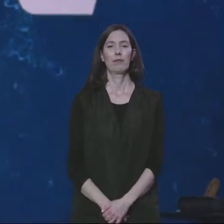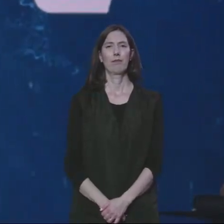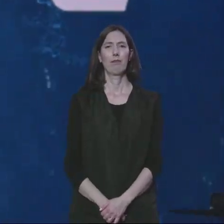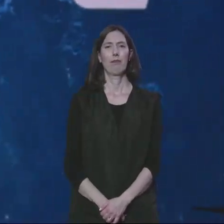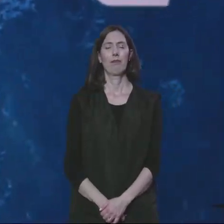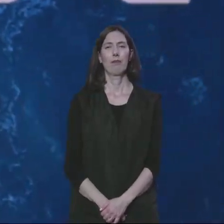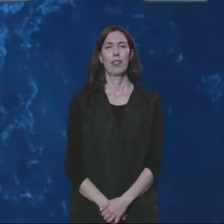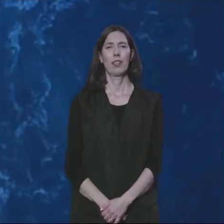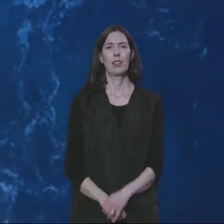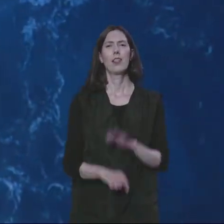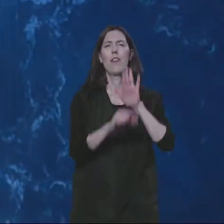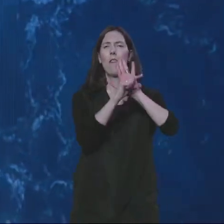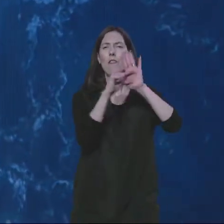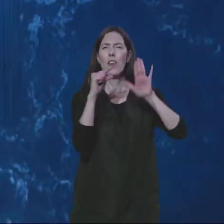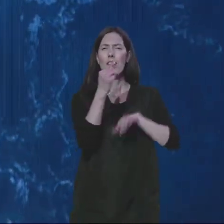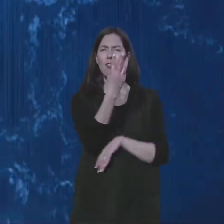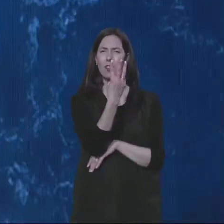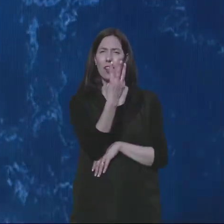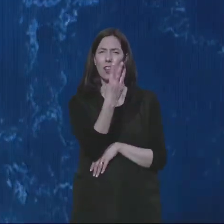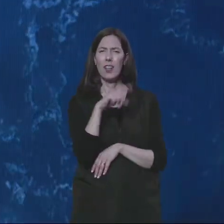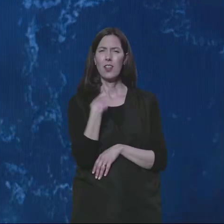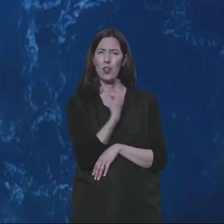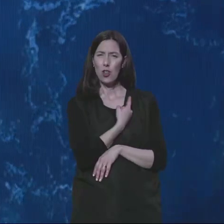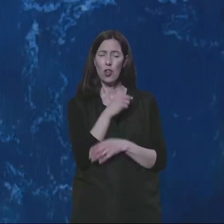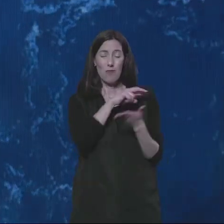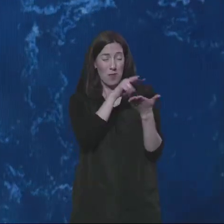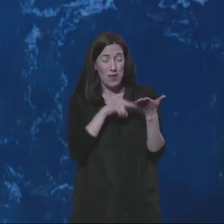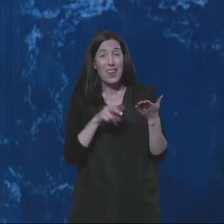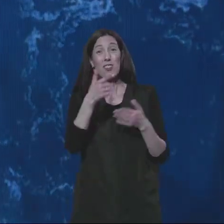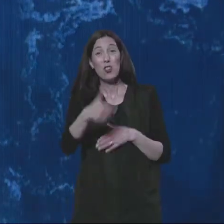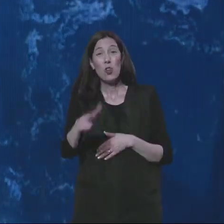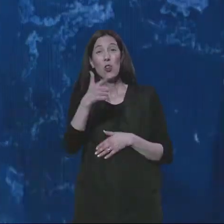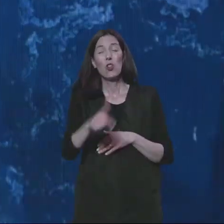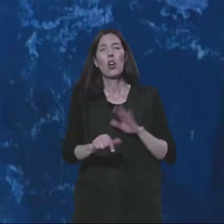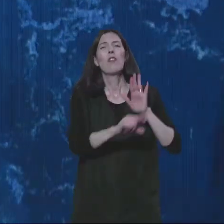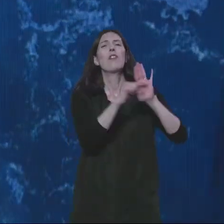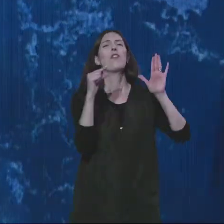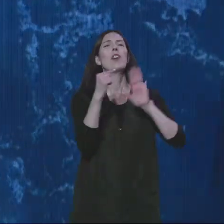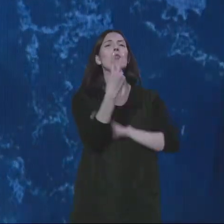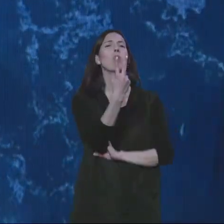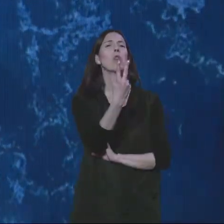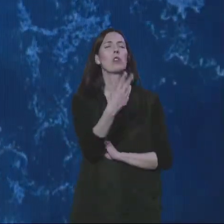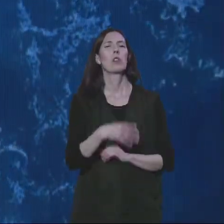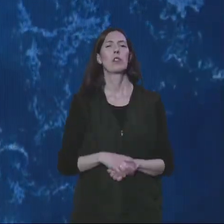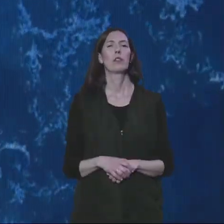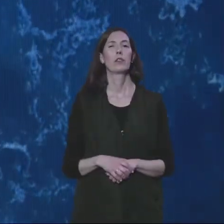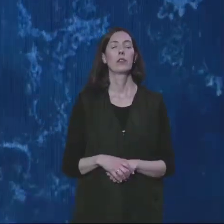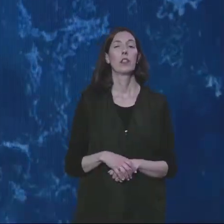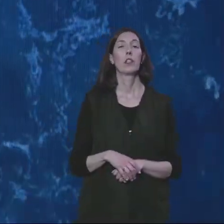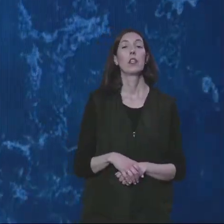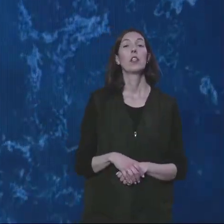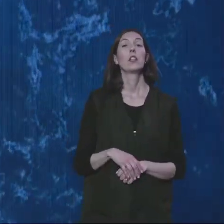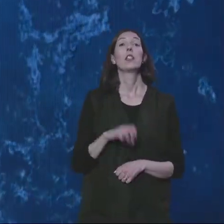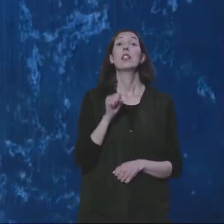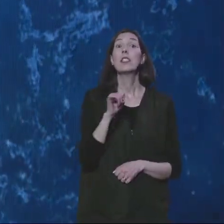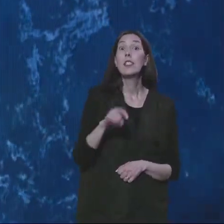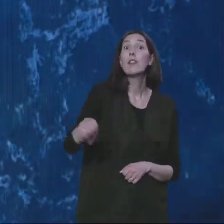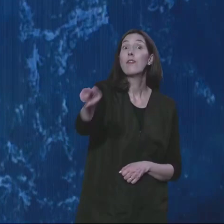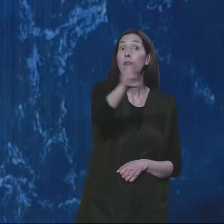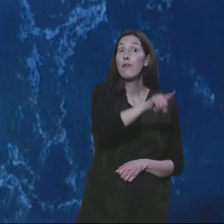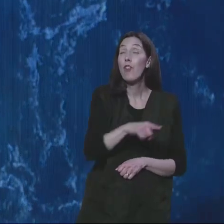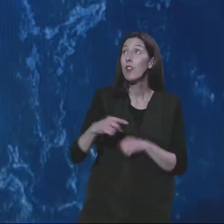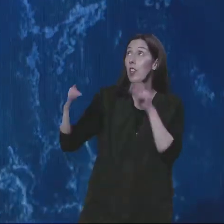São três versículos apenas, por isso que a gente vai ler eles várias vezes hoje. Olha o versículo 2. Tendo os olhos fitos em